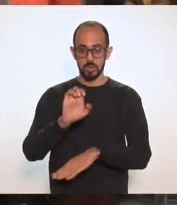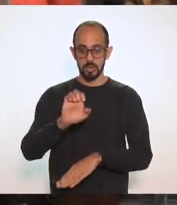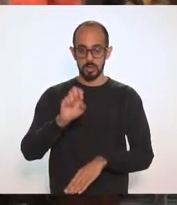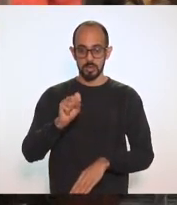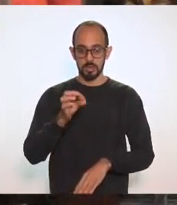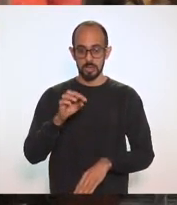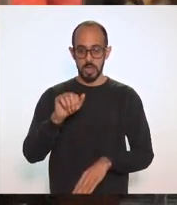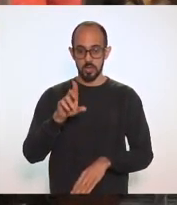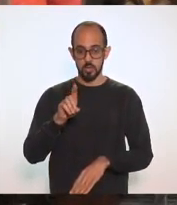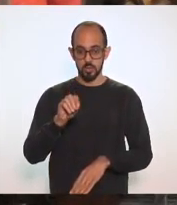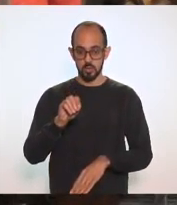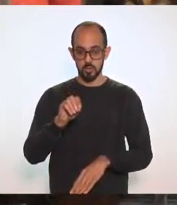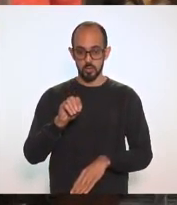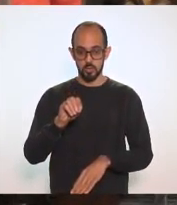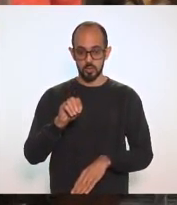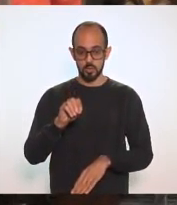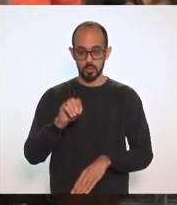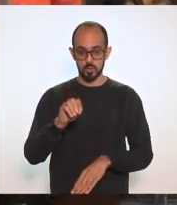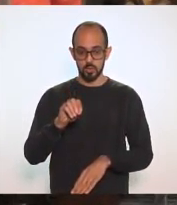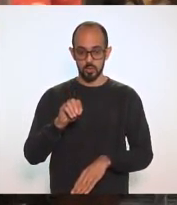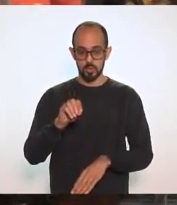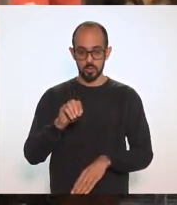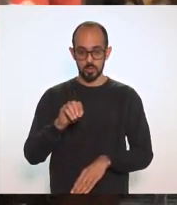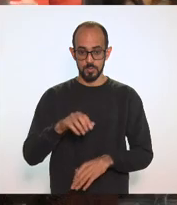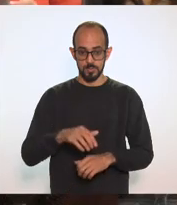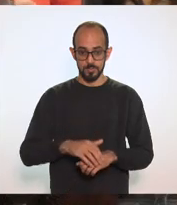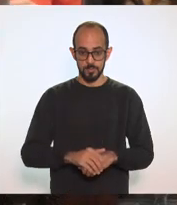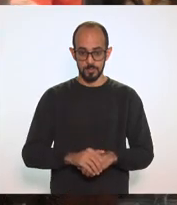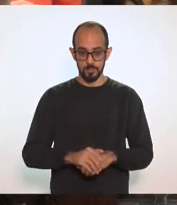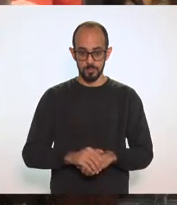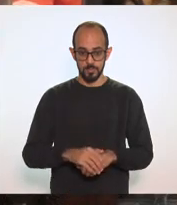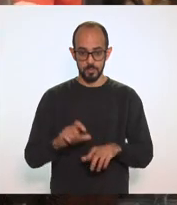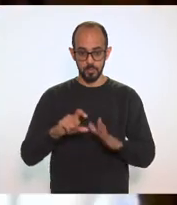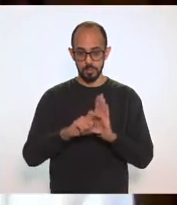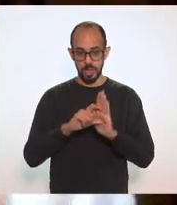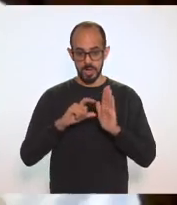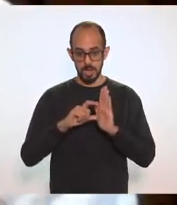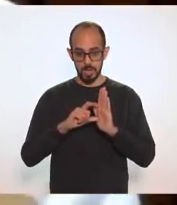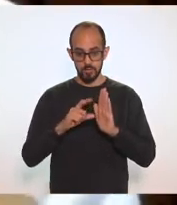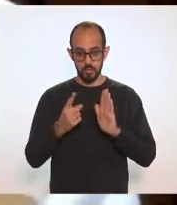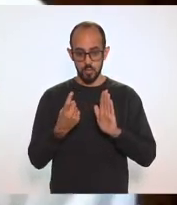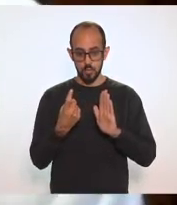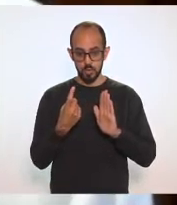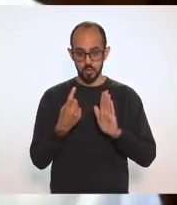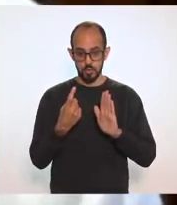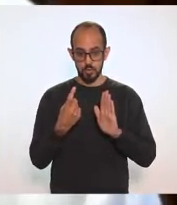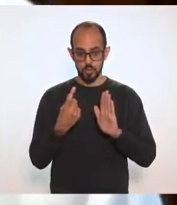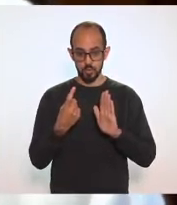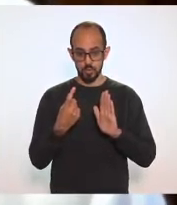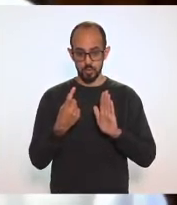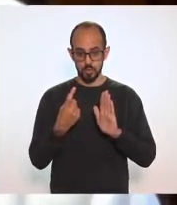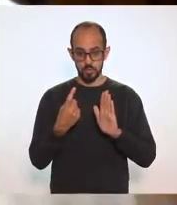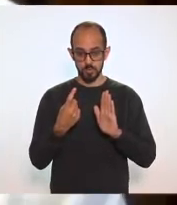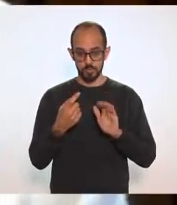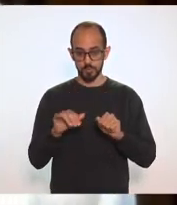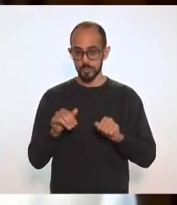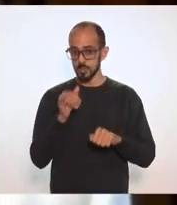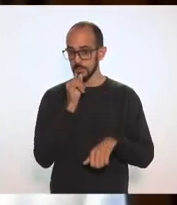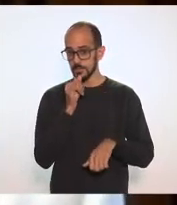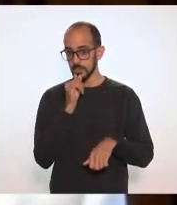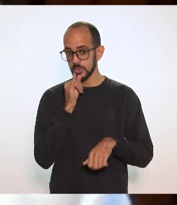do conflito com o Estado, no parágrafo único. Sim, presidente, mas caberá ao Poder Executivo Estadual naquilo que for competência do Estado. Por exemplo,